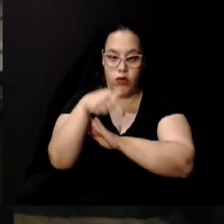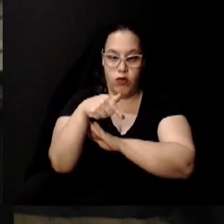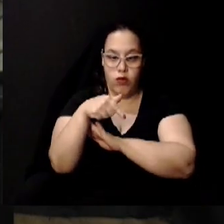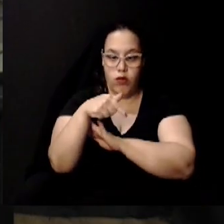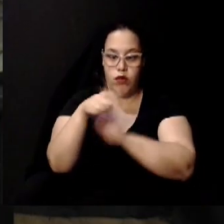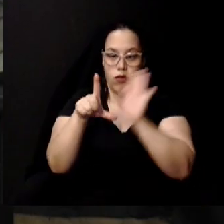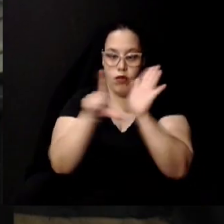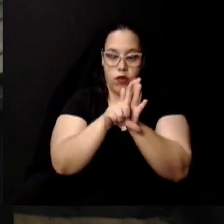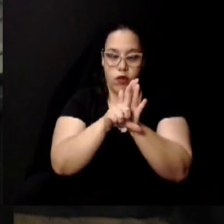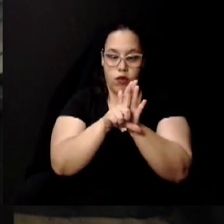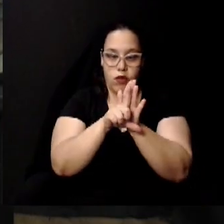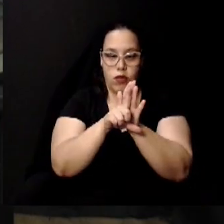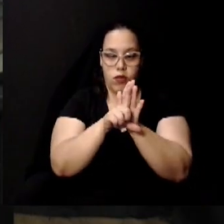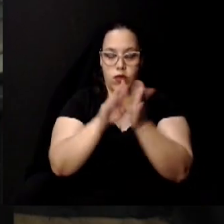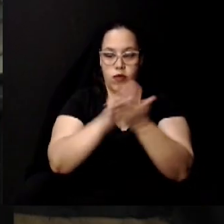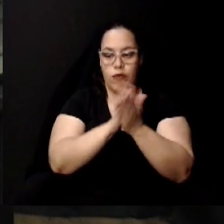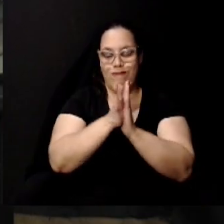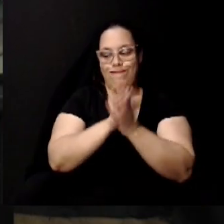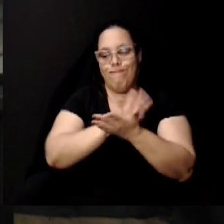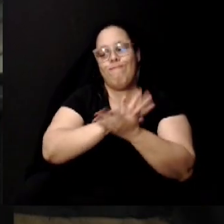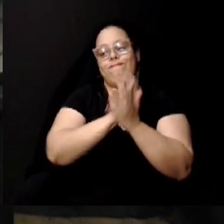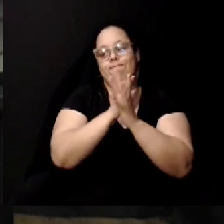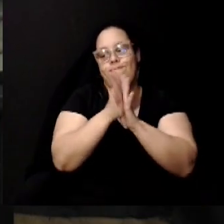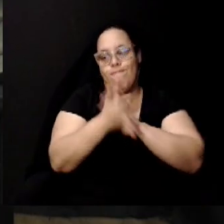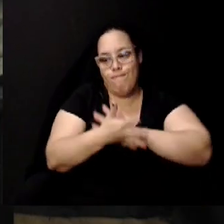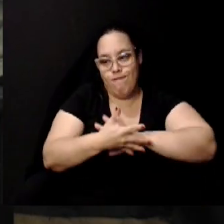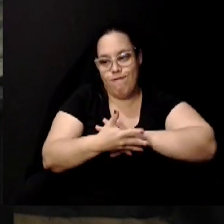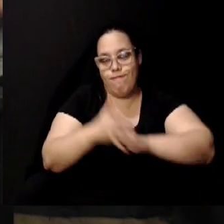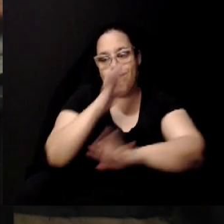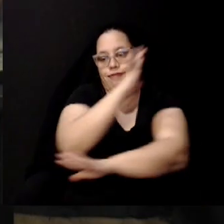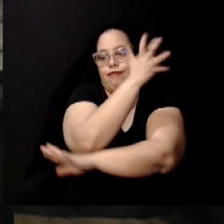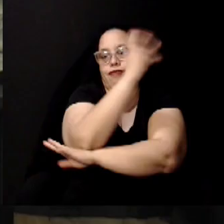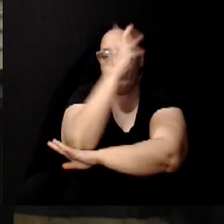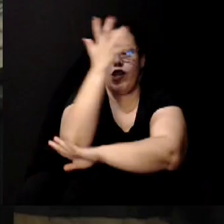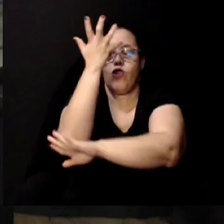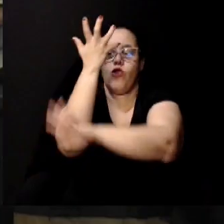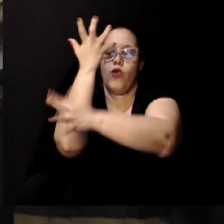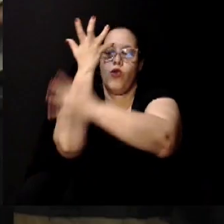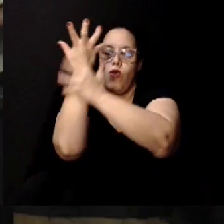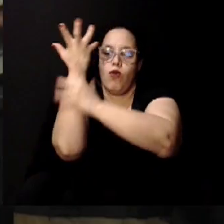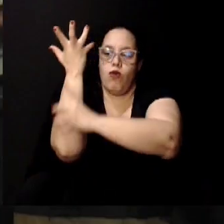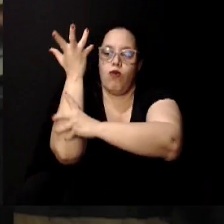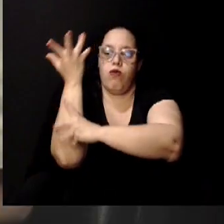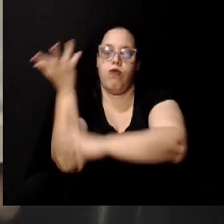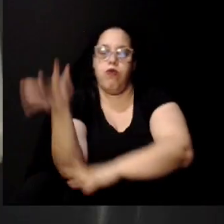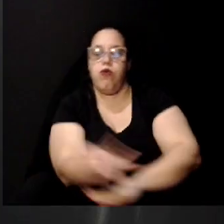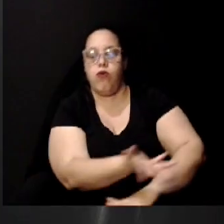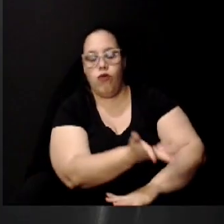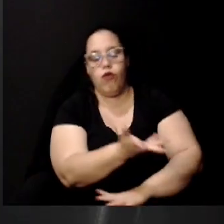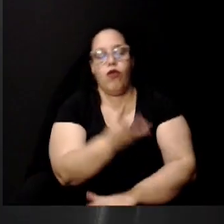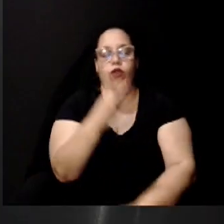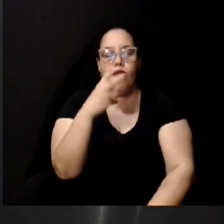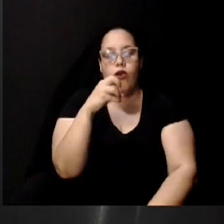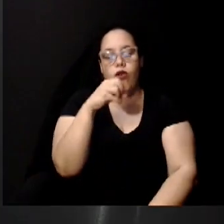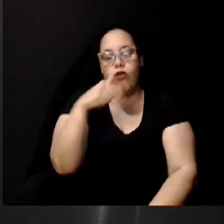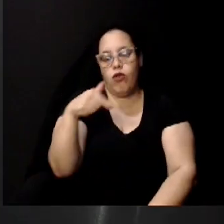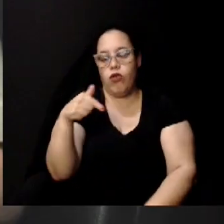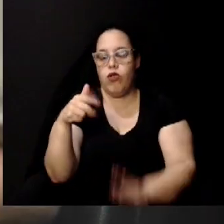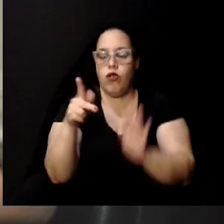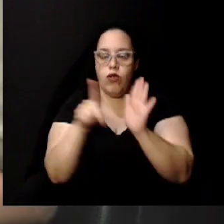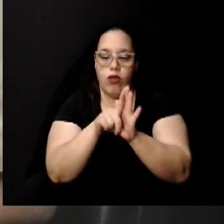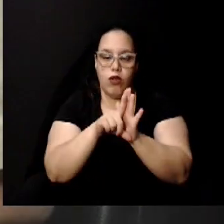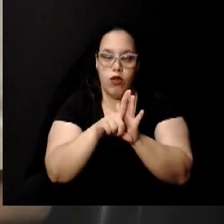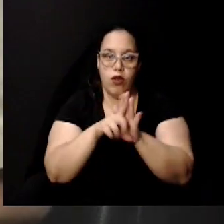lei da devastação ambiental na cidade de Campinas. O PL da devastação de Campinas é a Lei 207, que permite expansão urbana